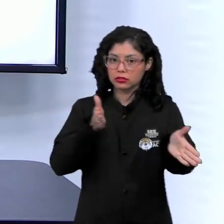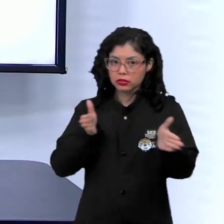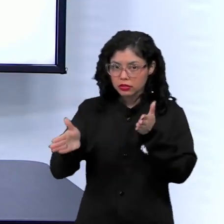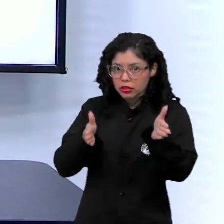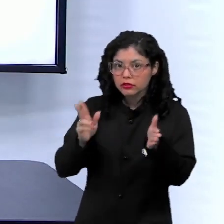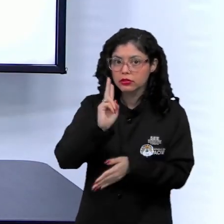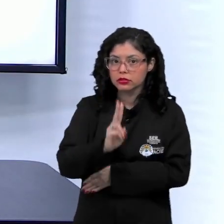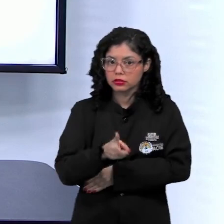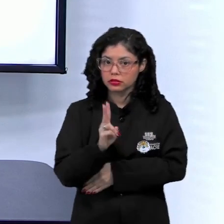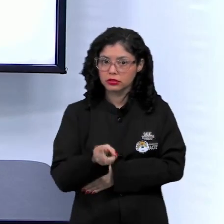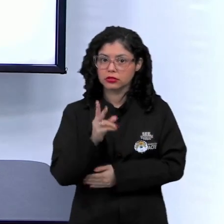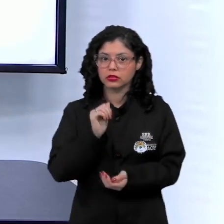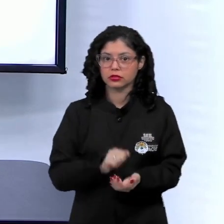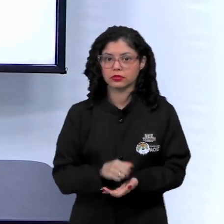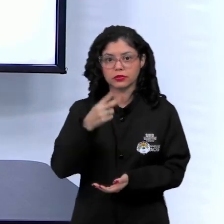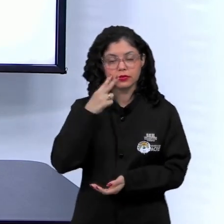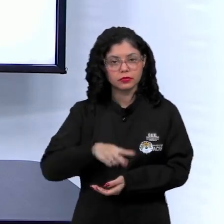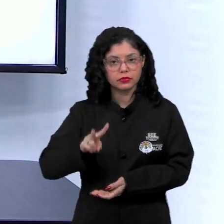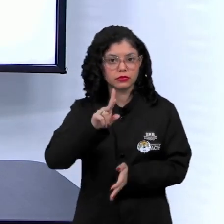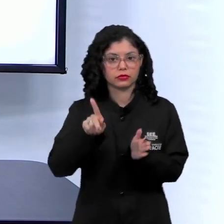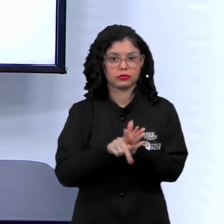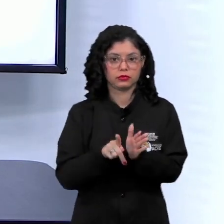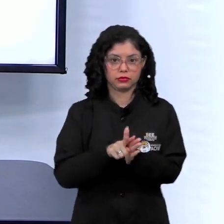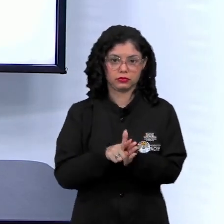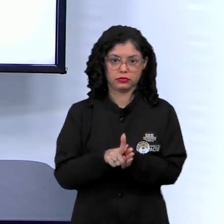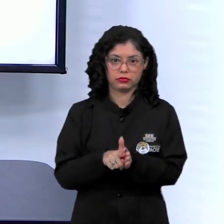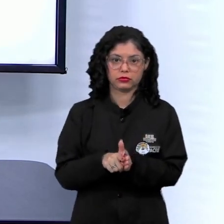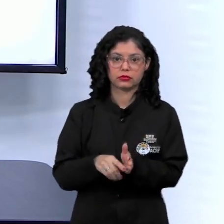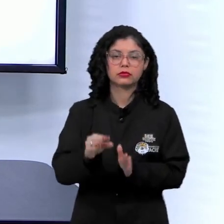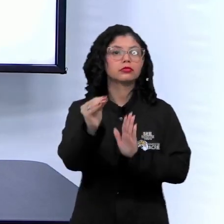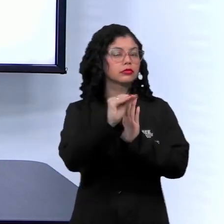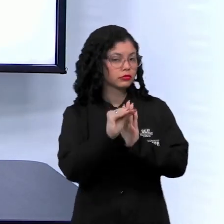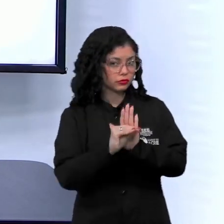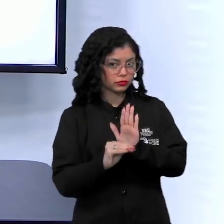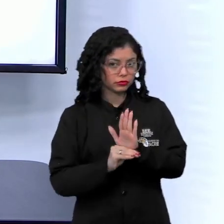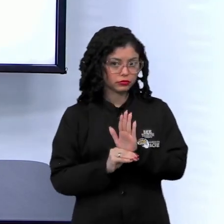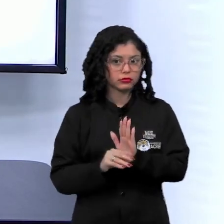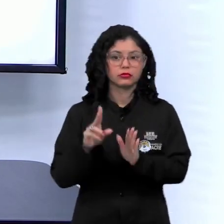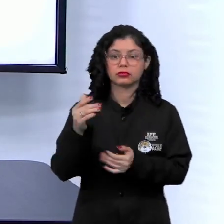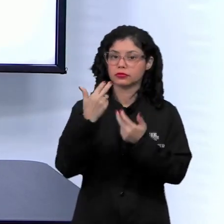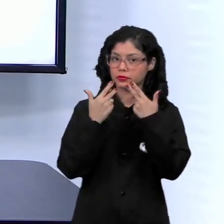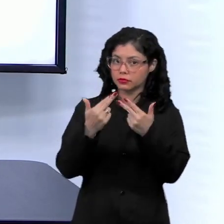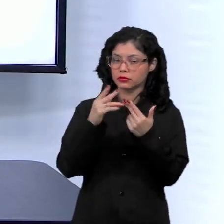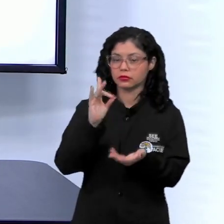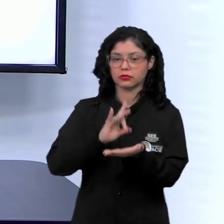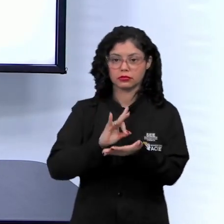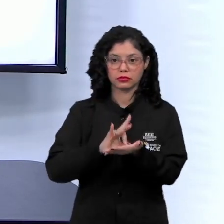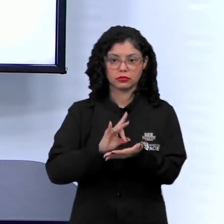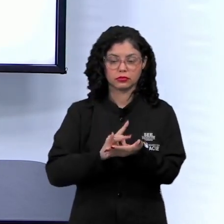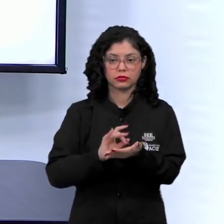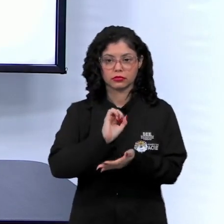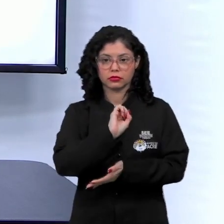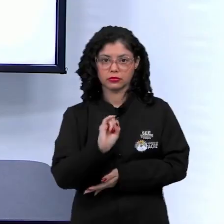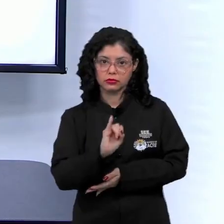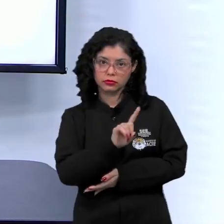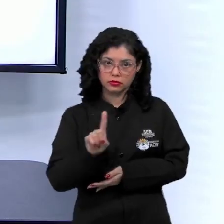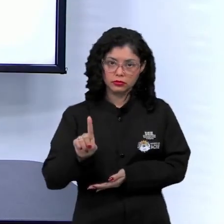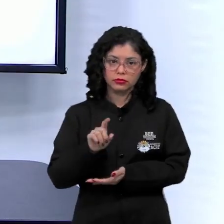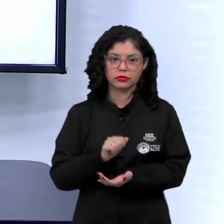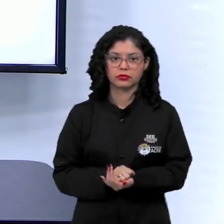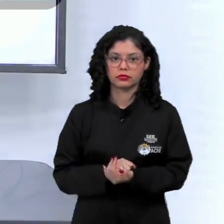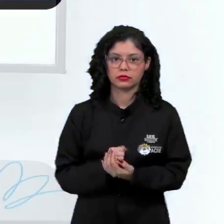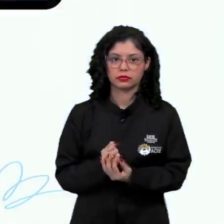lembrando sempre da verificação ali dos fatos, da notícia, se é verdade ou se não é,